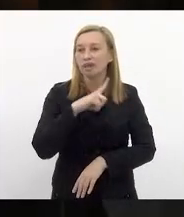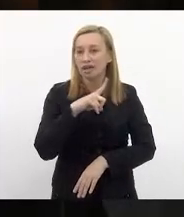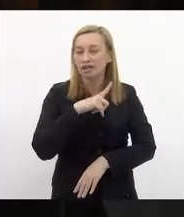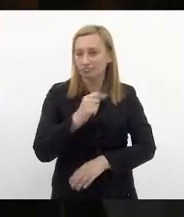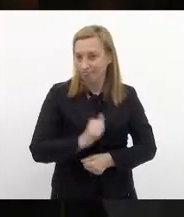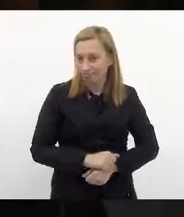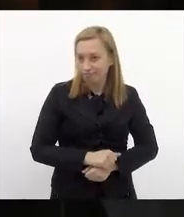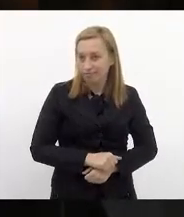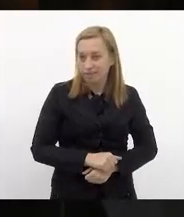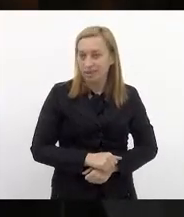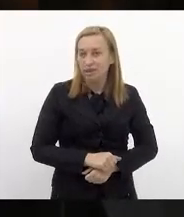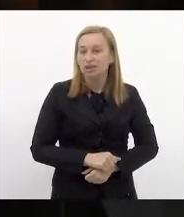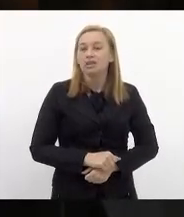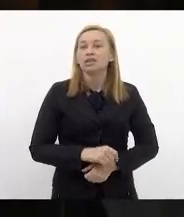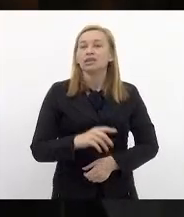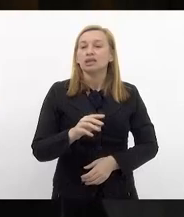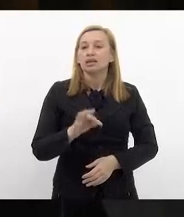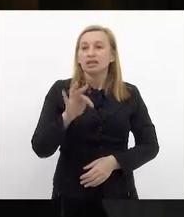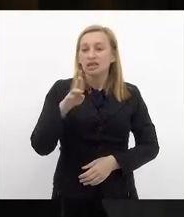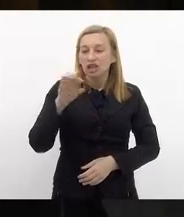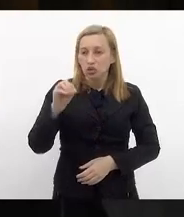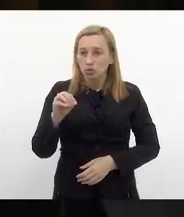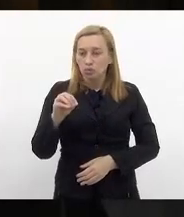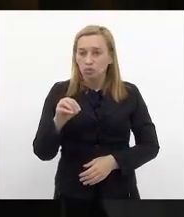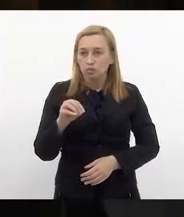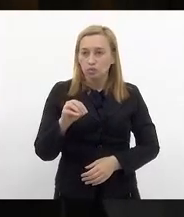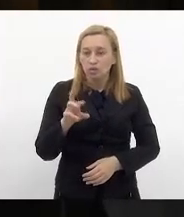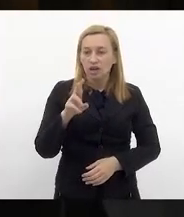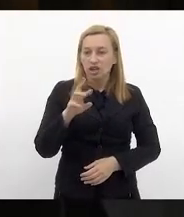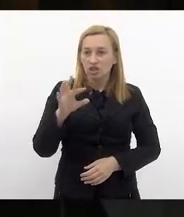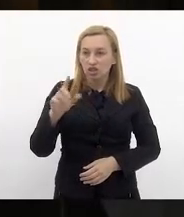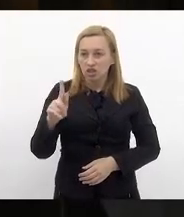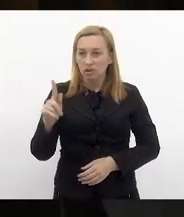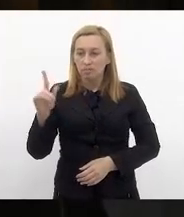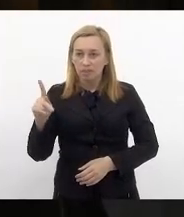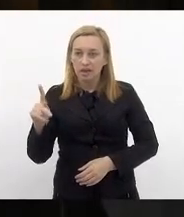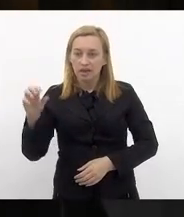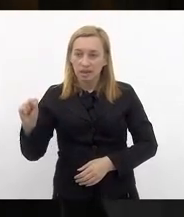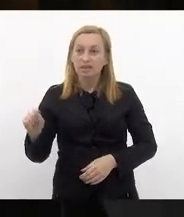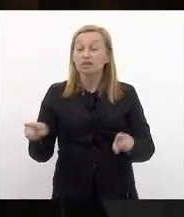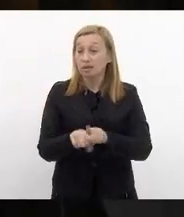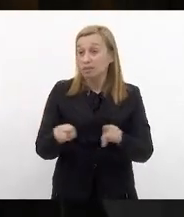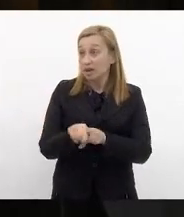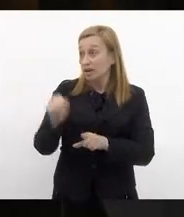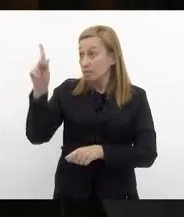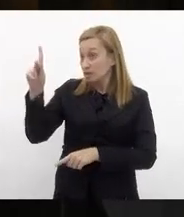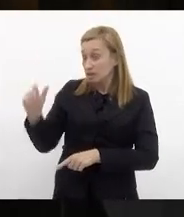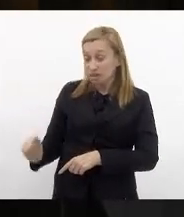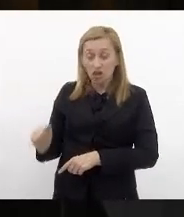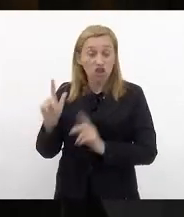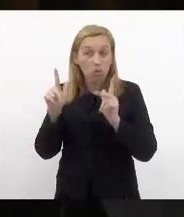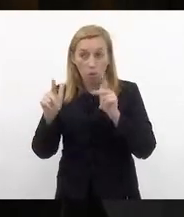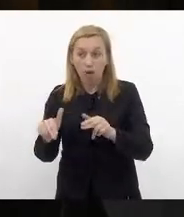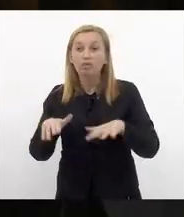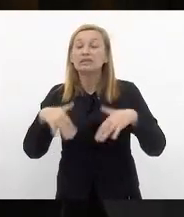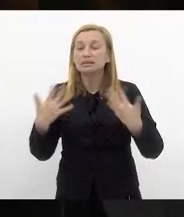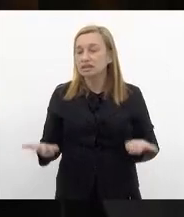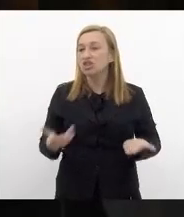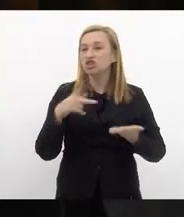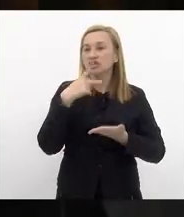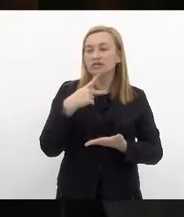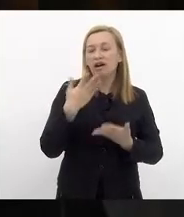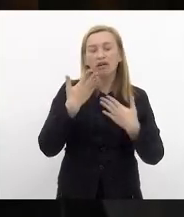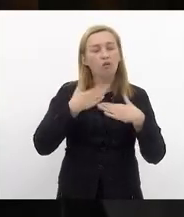contribuição está abaixo do teto do RGPS, logo a aposentadoria também vai estar. Então, a gente fala com